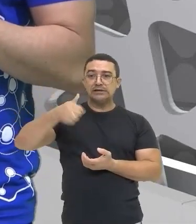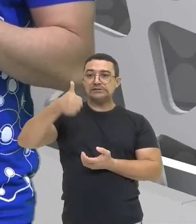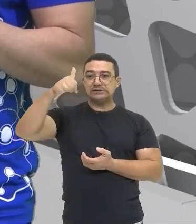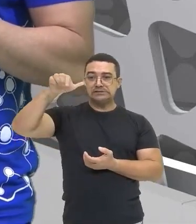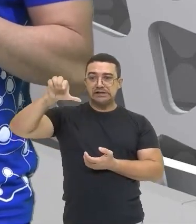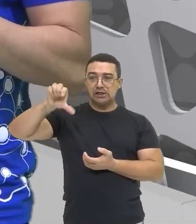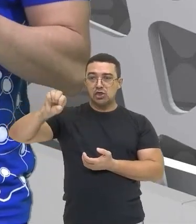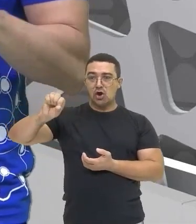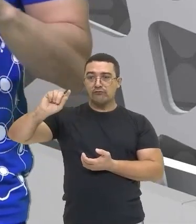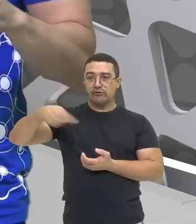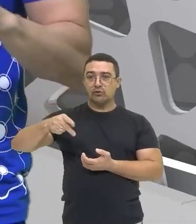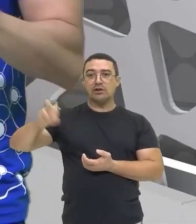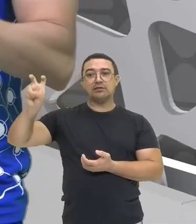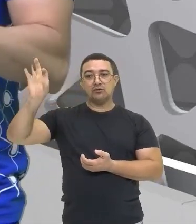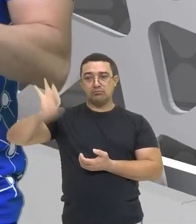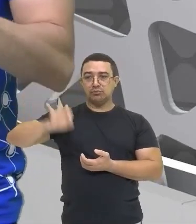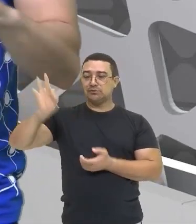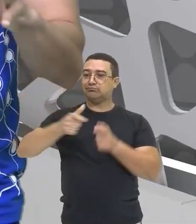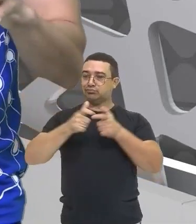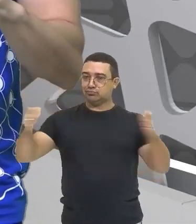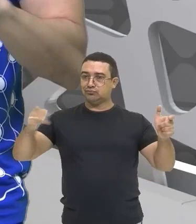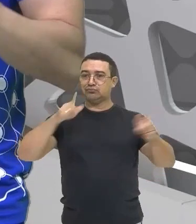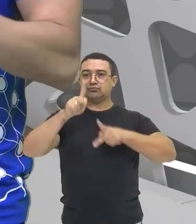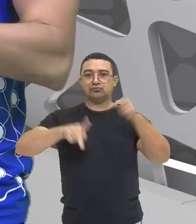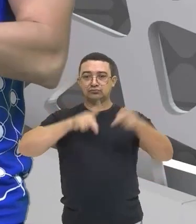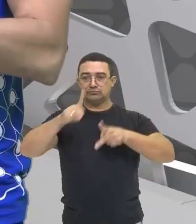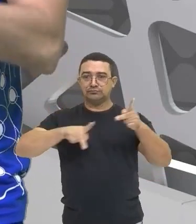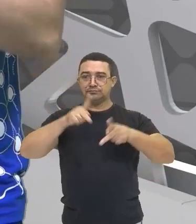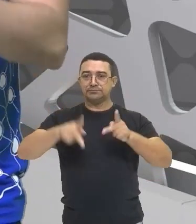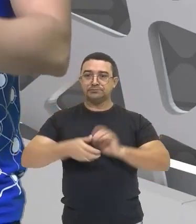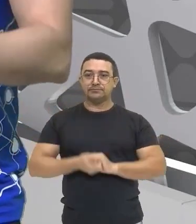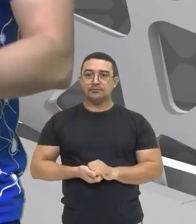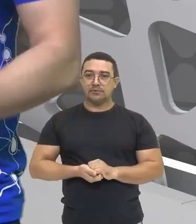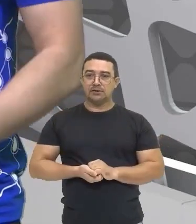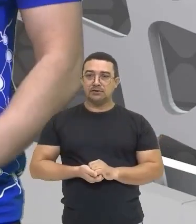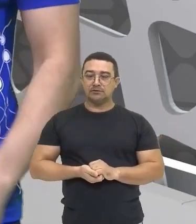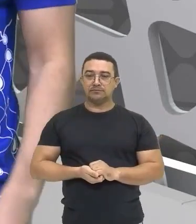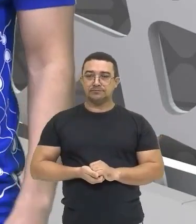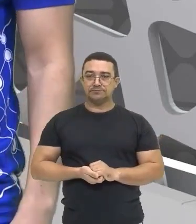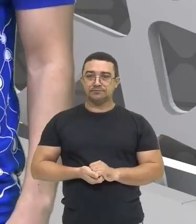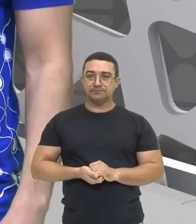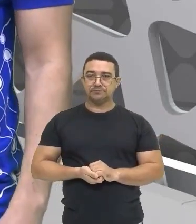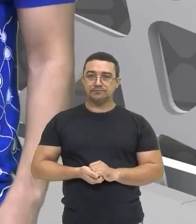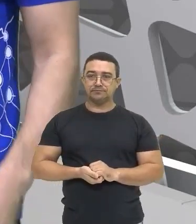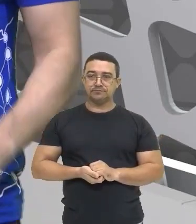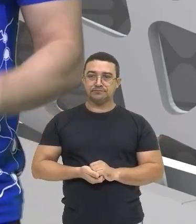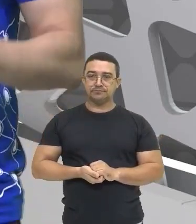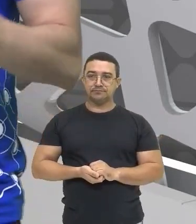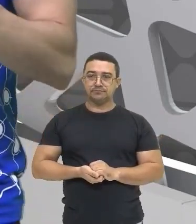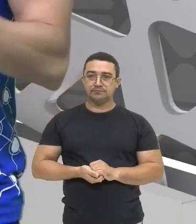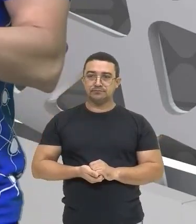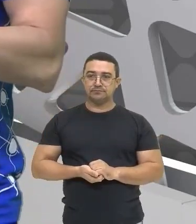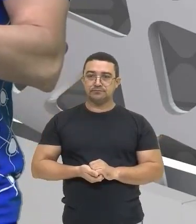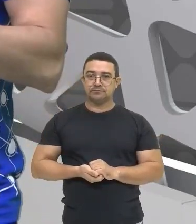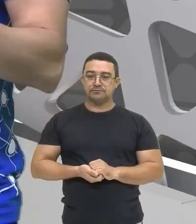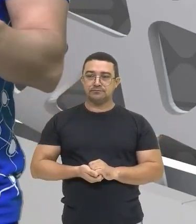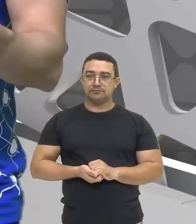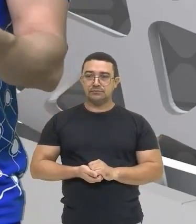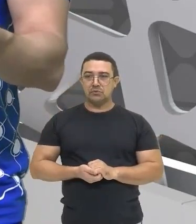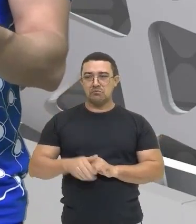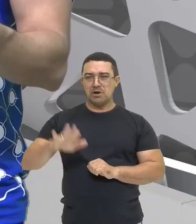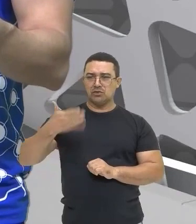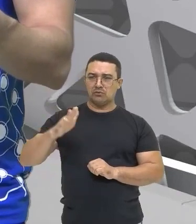19,5% vai ser a taxa de crescimento nesse recorte temporal que nós estamos analisando. E a média de